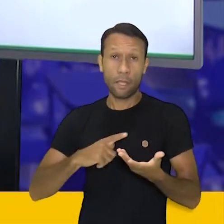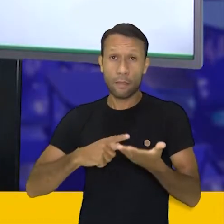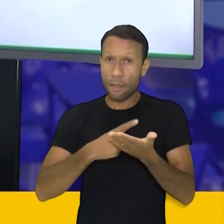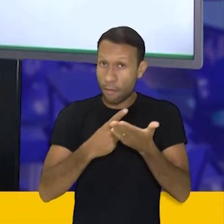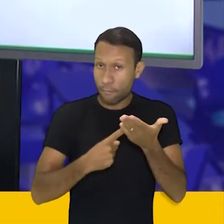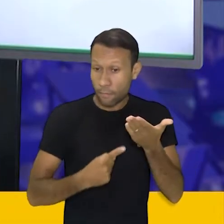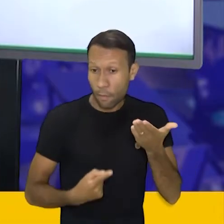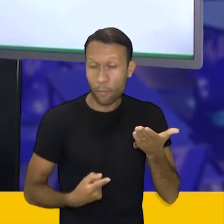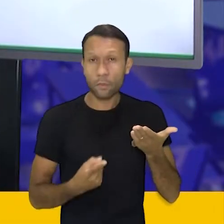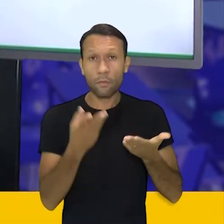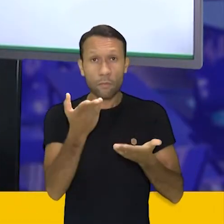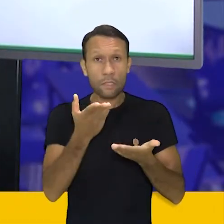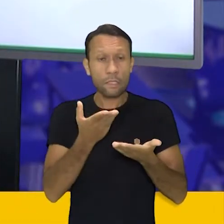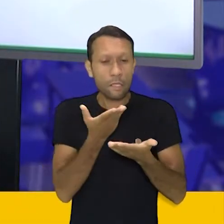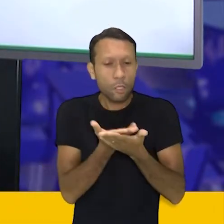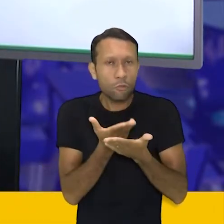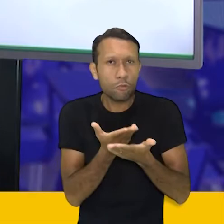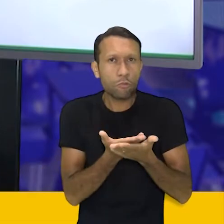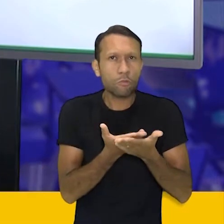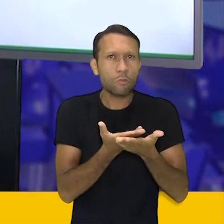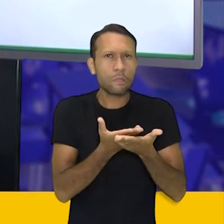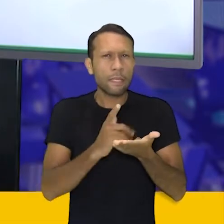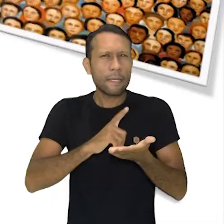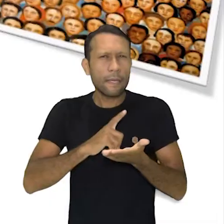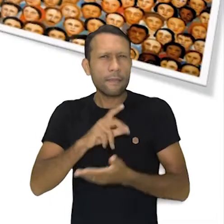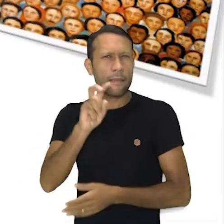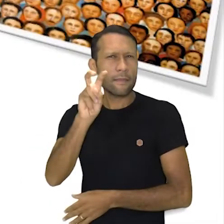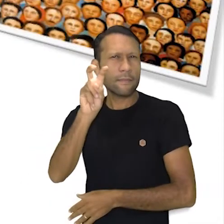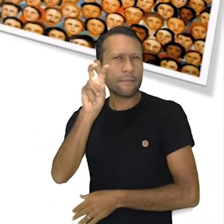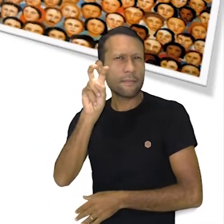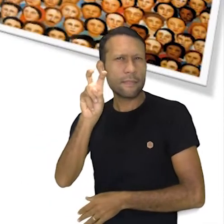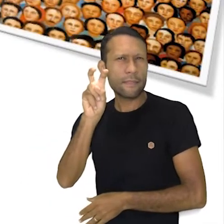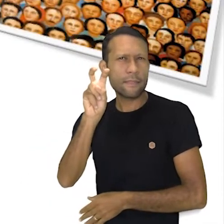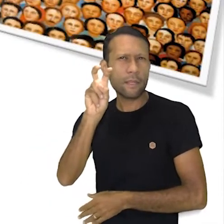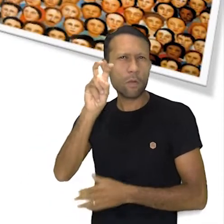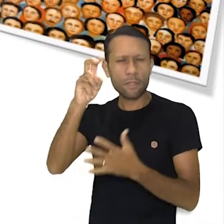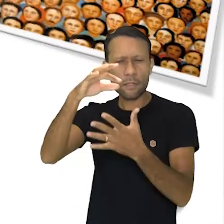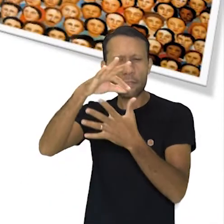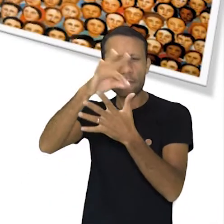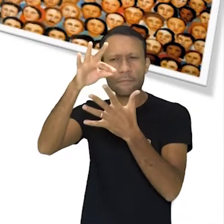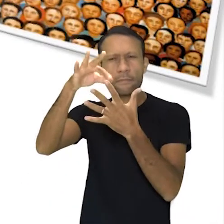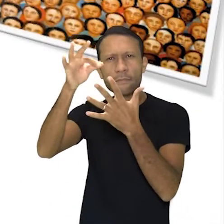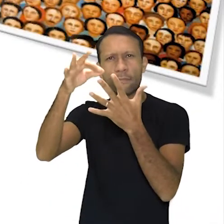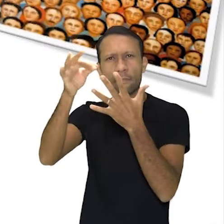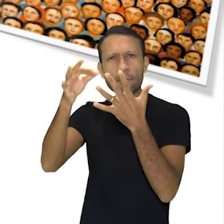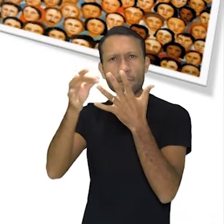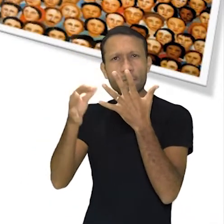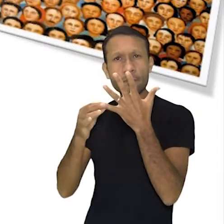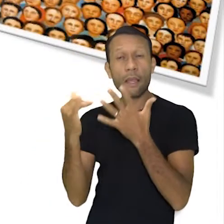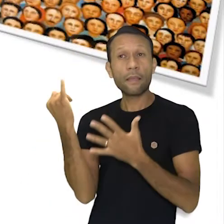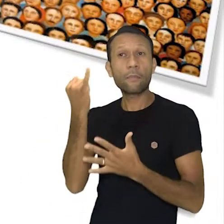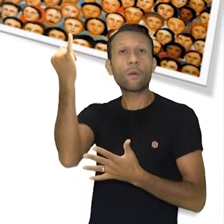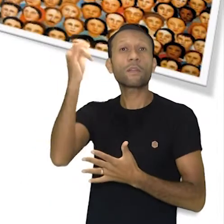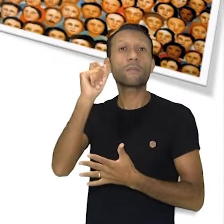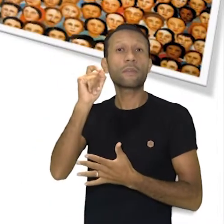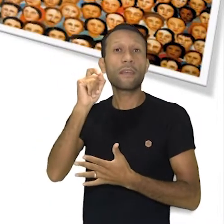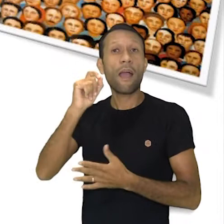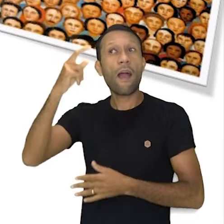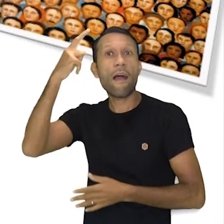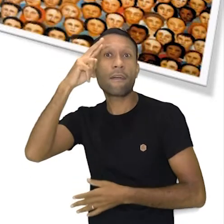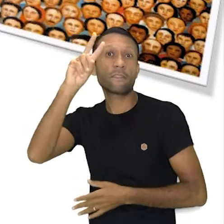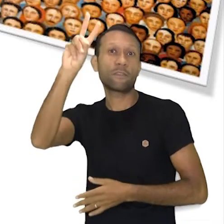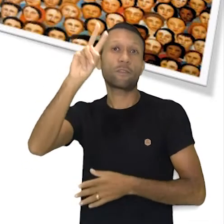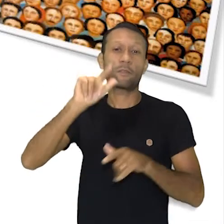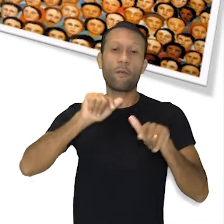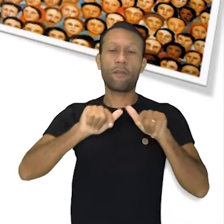na apostila, a gente está pedindo, sugerindo a vocês, que vocês selecionem 5, né? Pelo menos 5 fatos importantes sobre a história